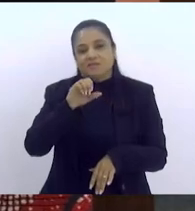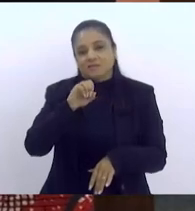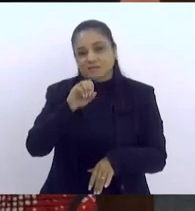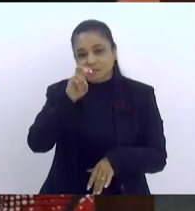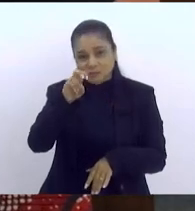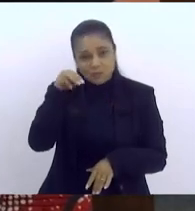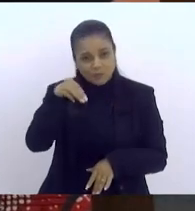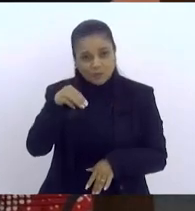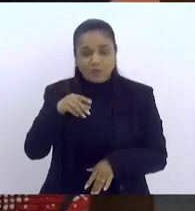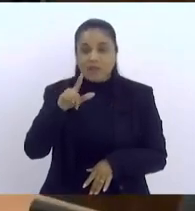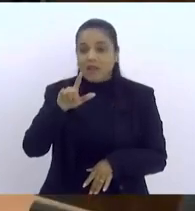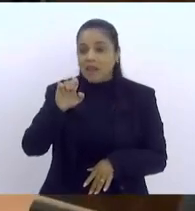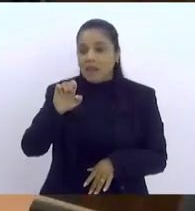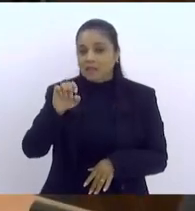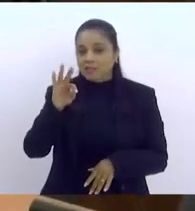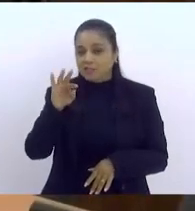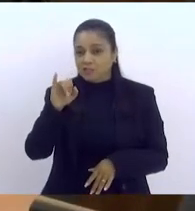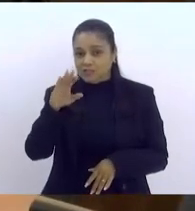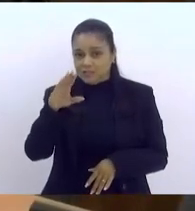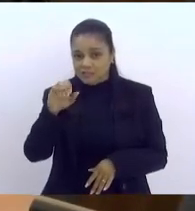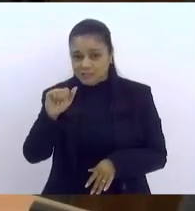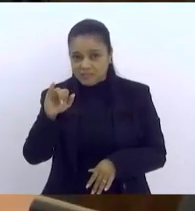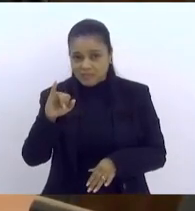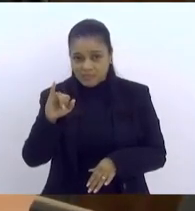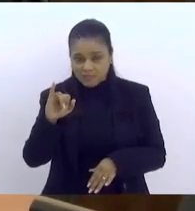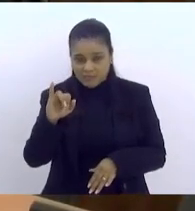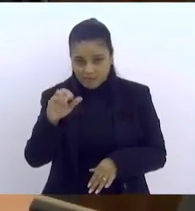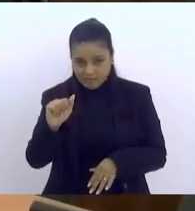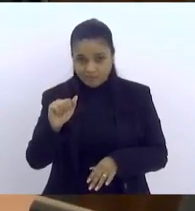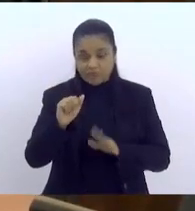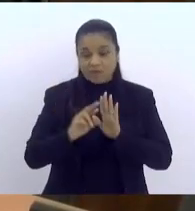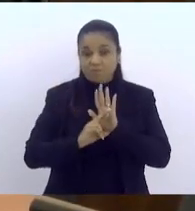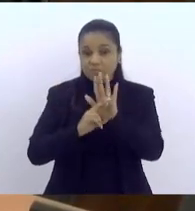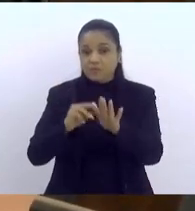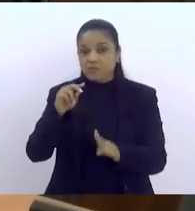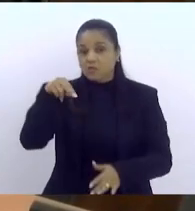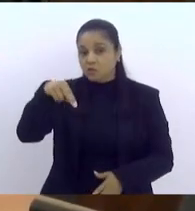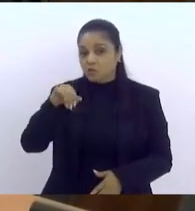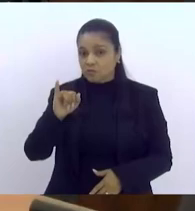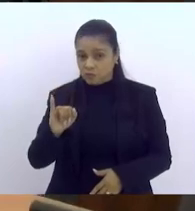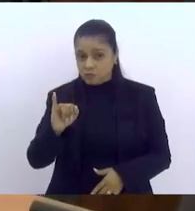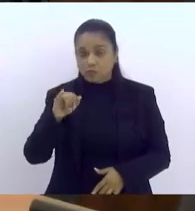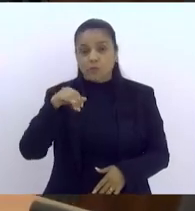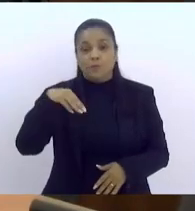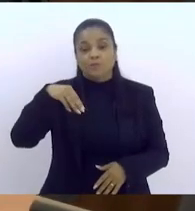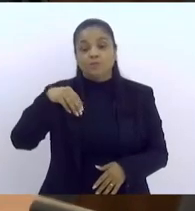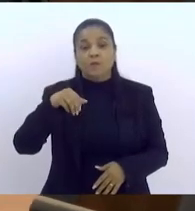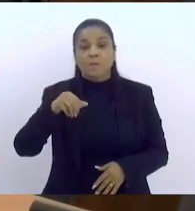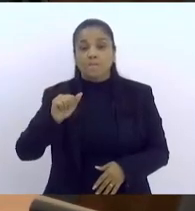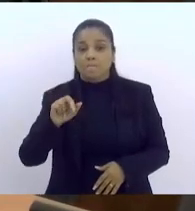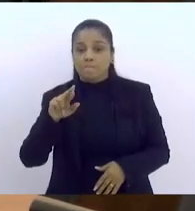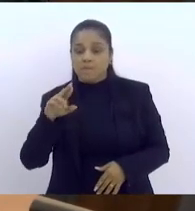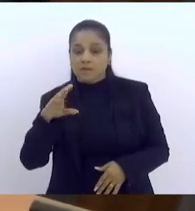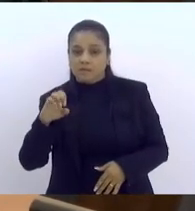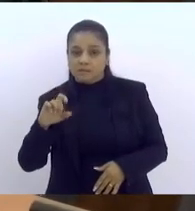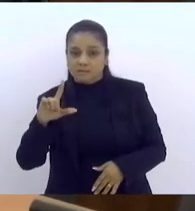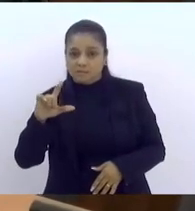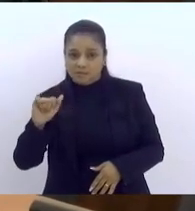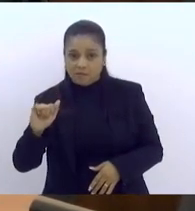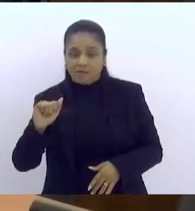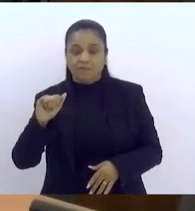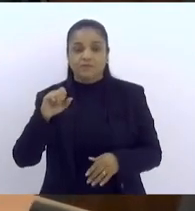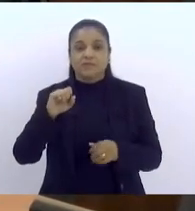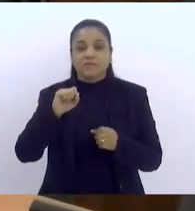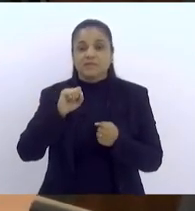Letícia Santos, representando a cidade de Nova Iguaçu, a Marcela Vidal de Saquaremas, que teve que seguir